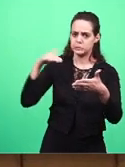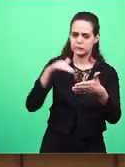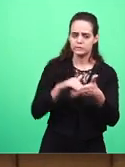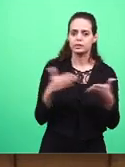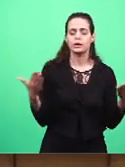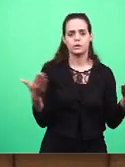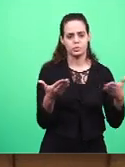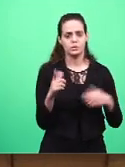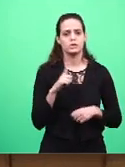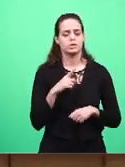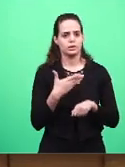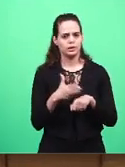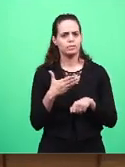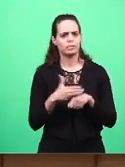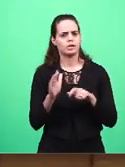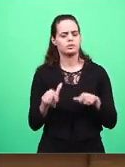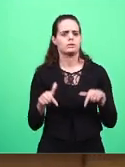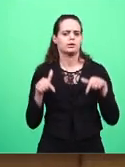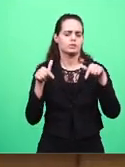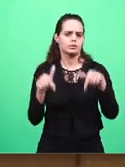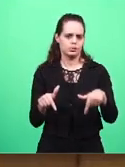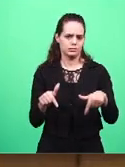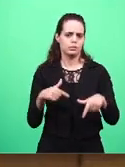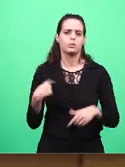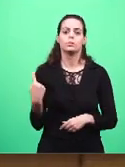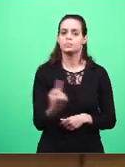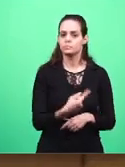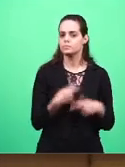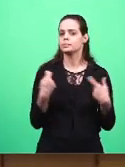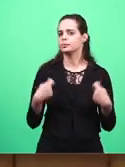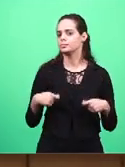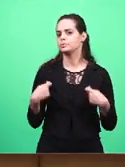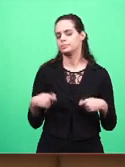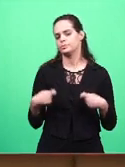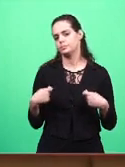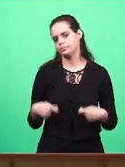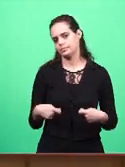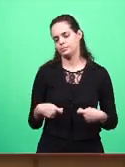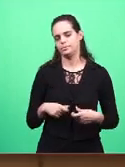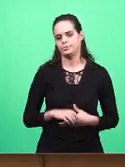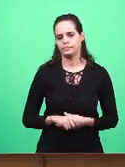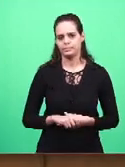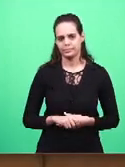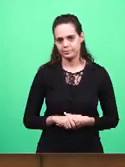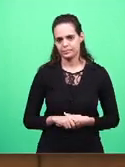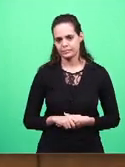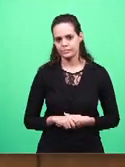jurar por Deus. Isso aqui ficou difícil, né?